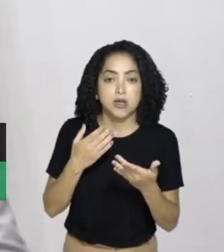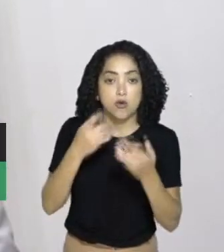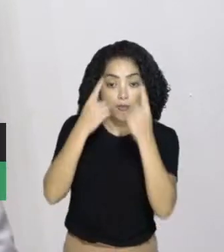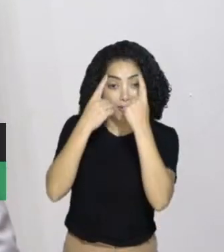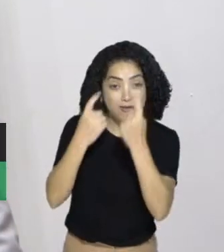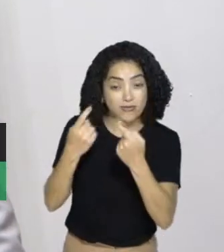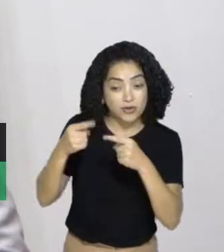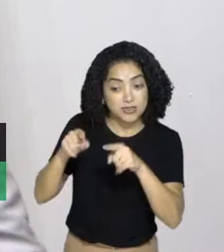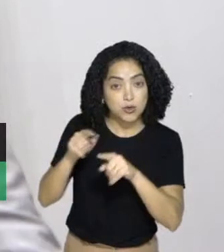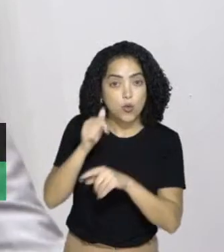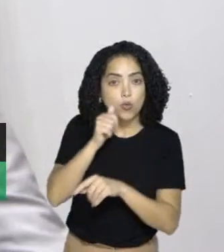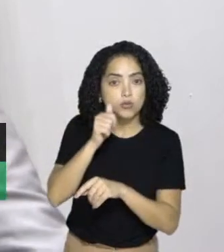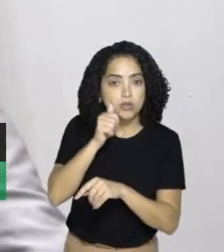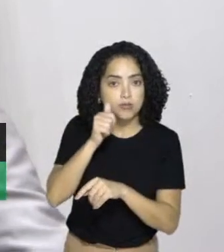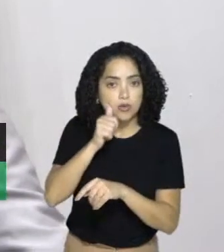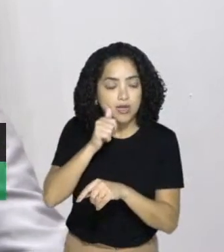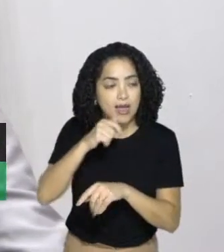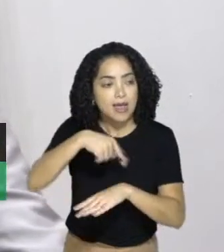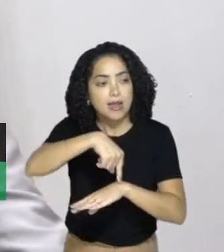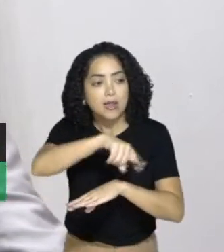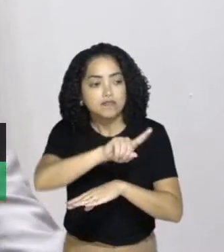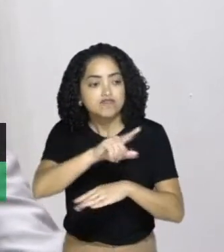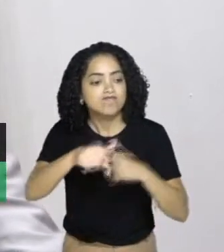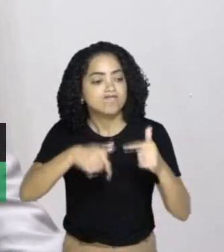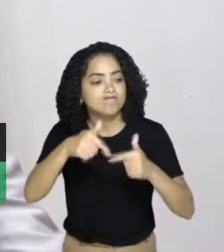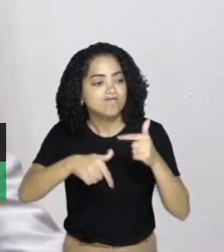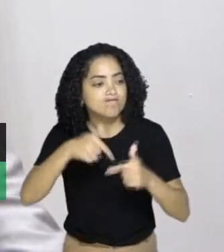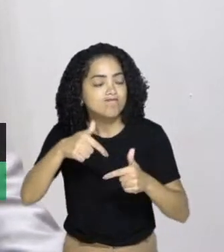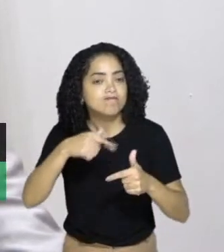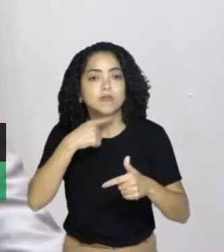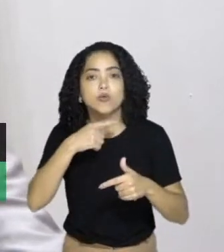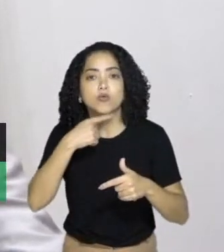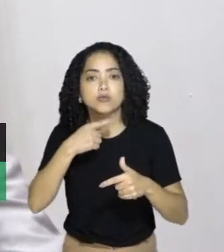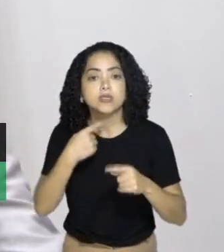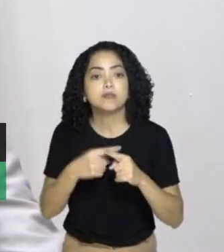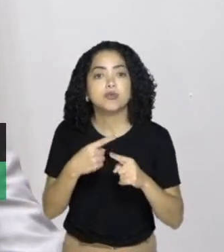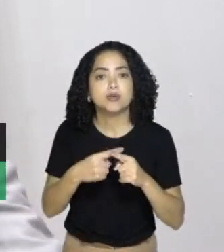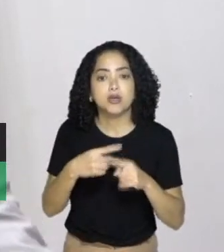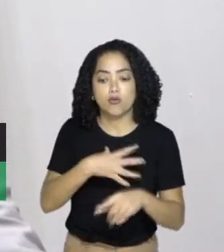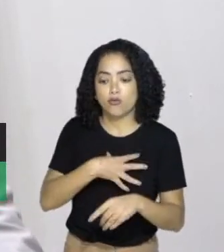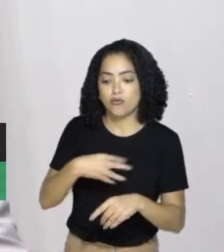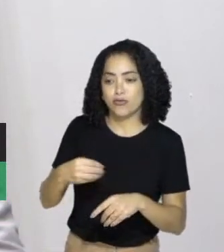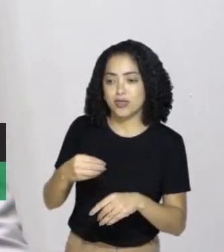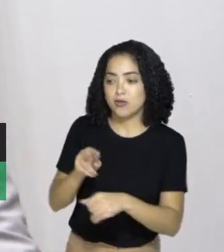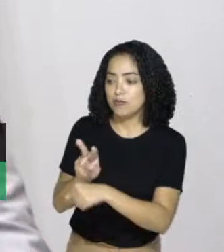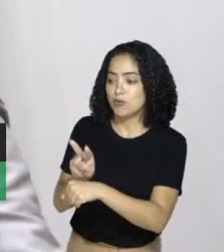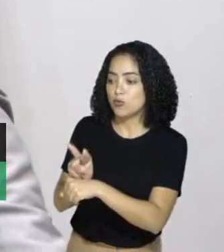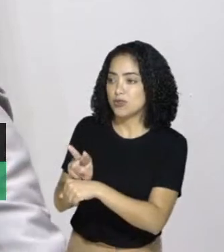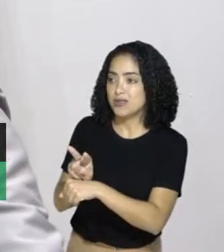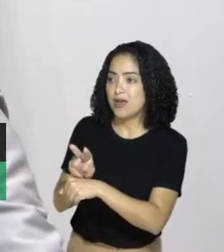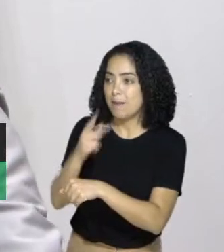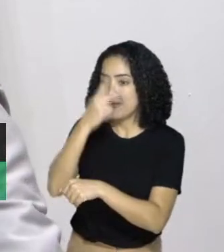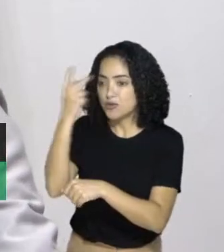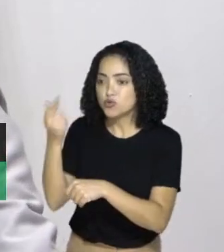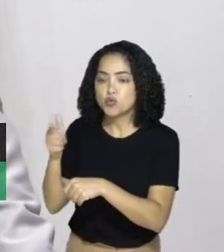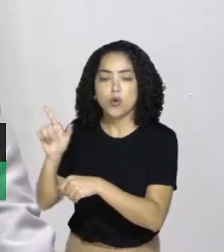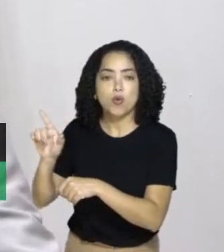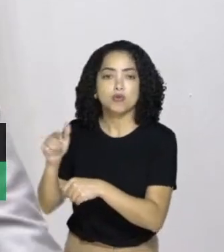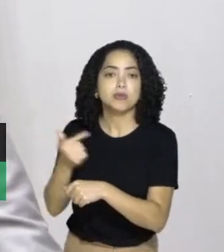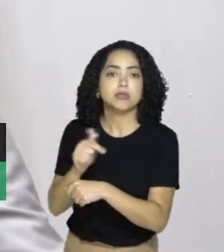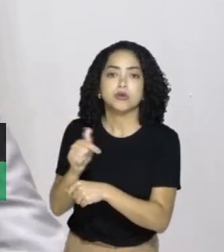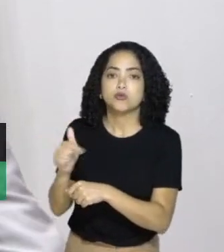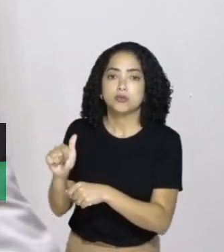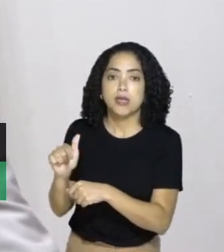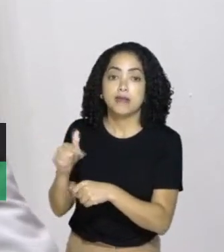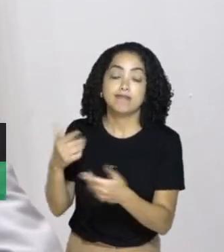deixa de ir trabalhar porque não tem onde deixar o seu filho. Porque o prefeito, em vez de abrir uma